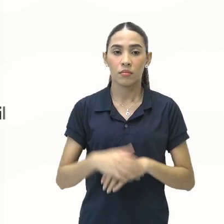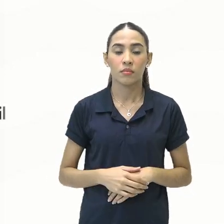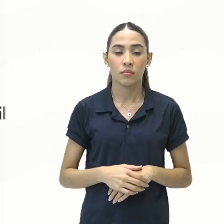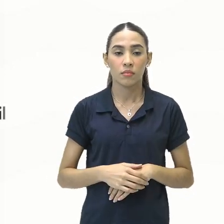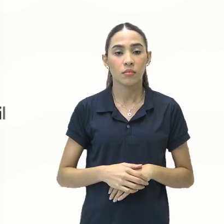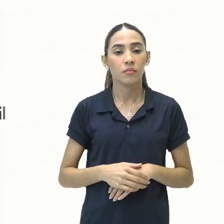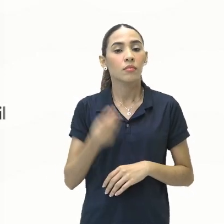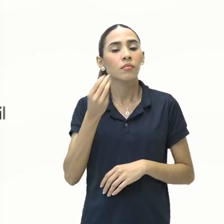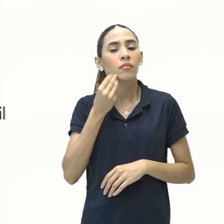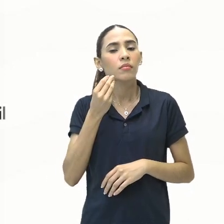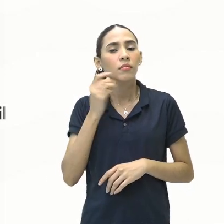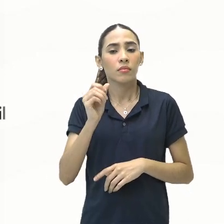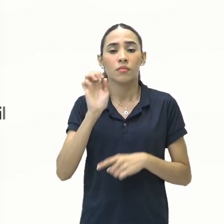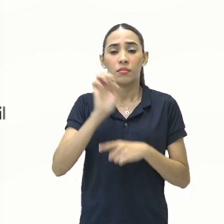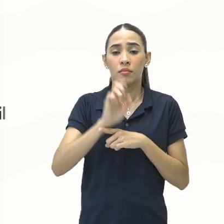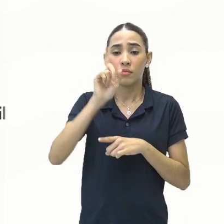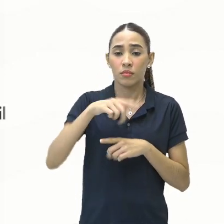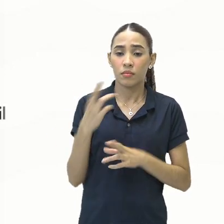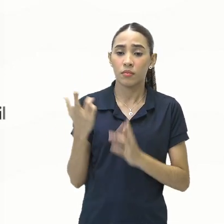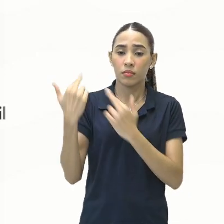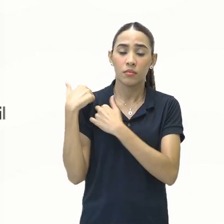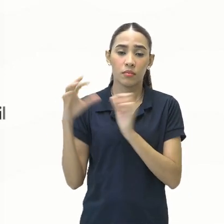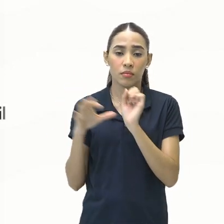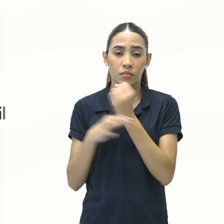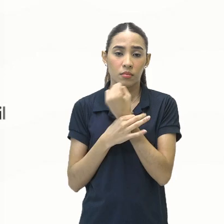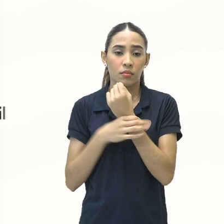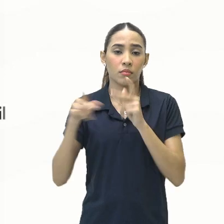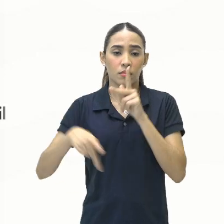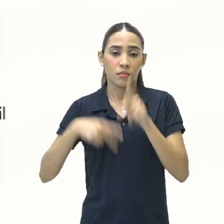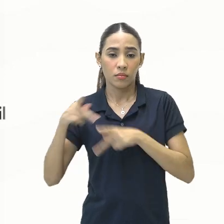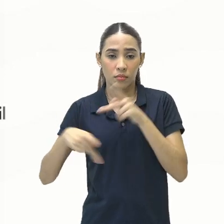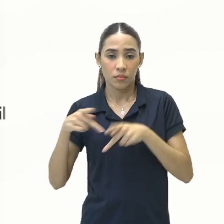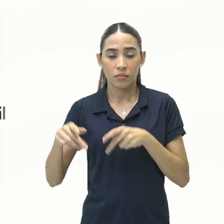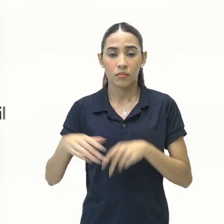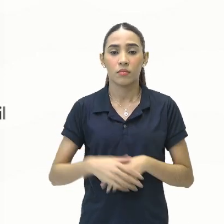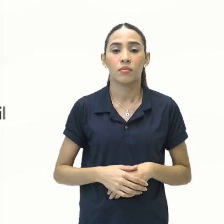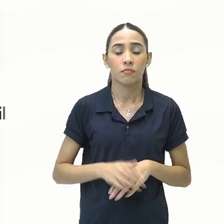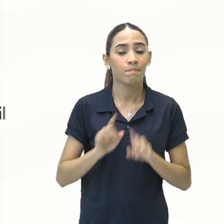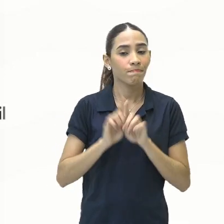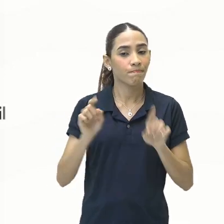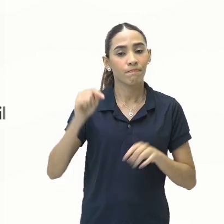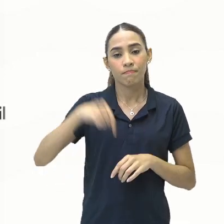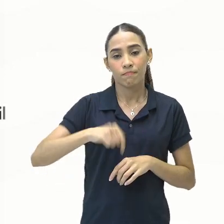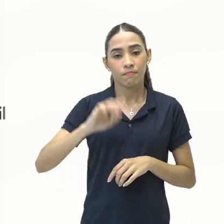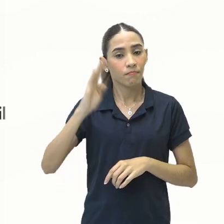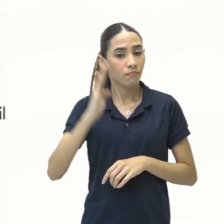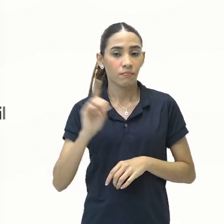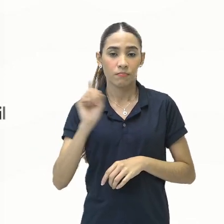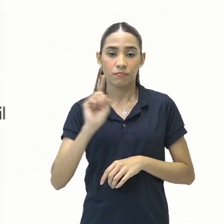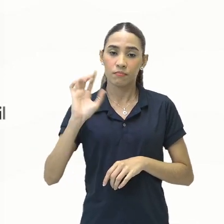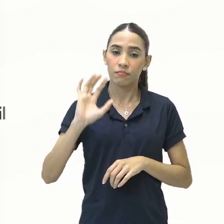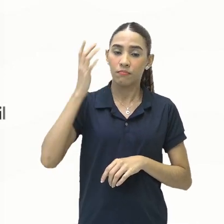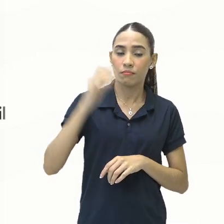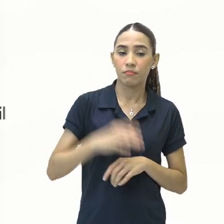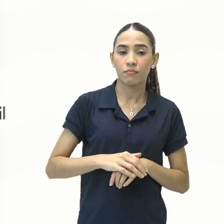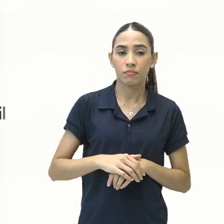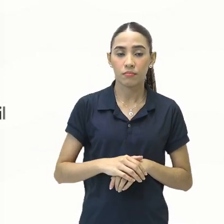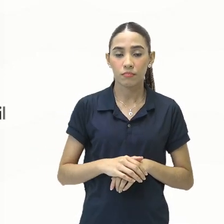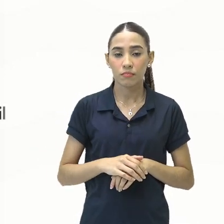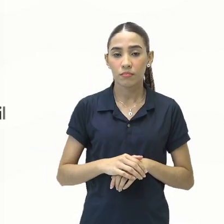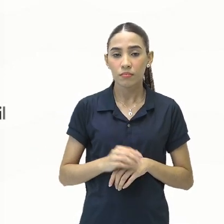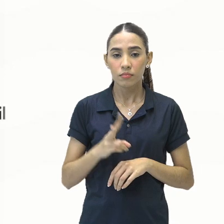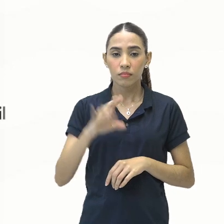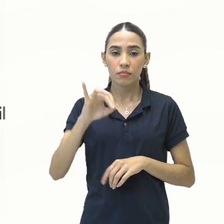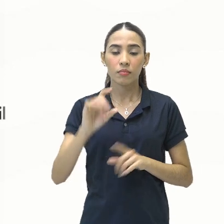para dizer que o Estado ele é responsável por garantir o bem-estar da população, entretanto, isso não ocorre no Brasil. Ele vai